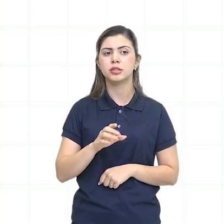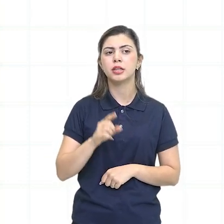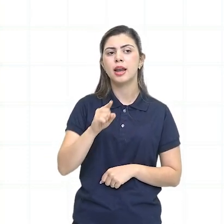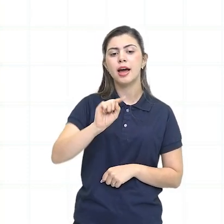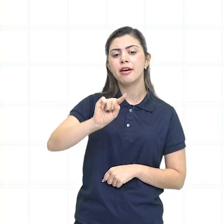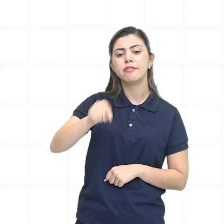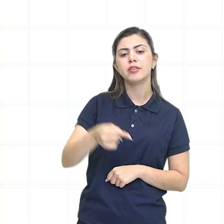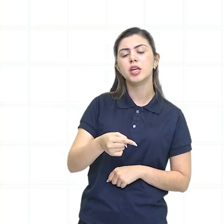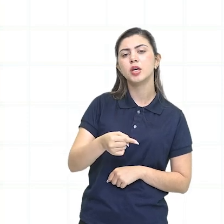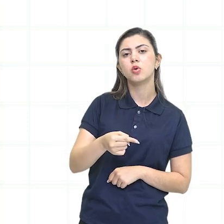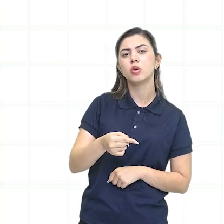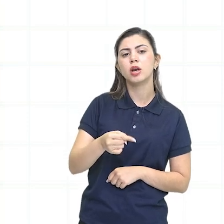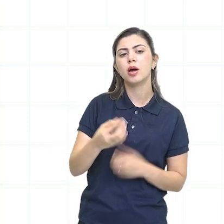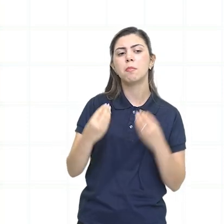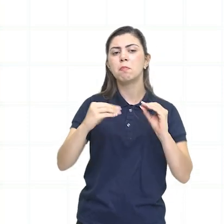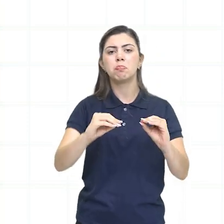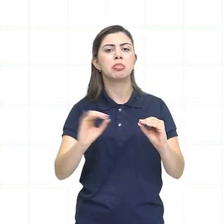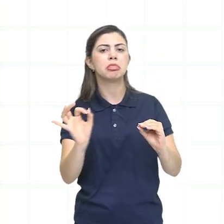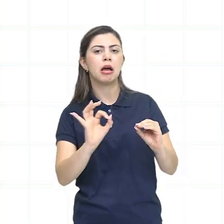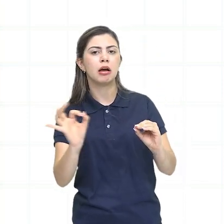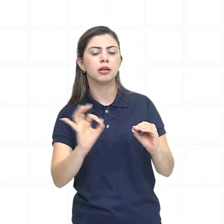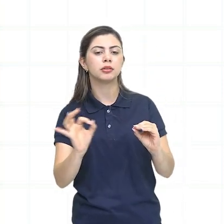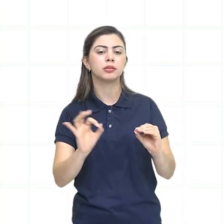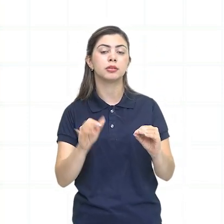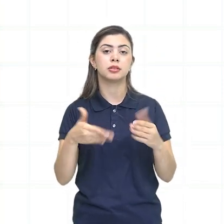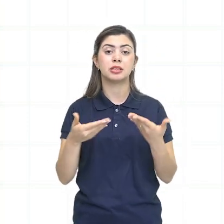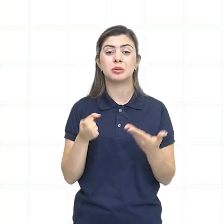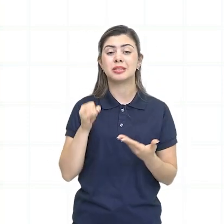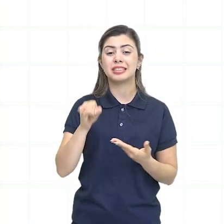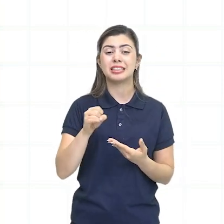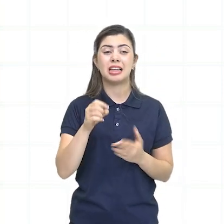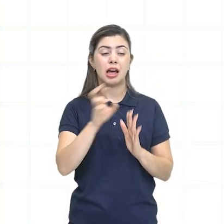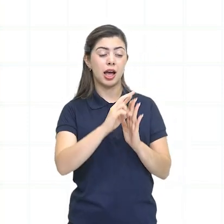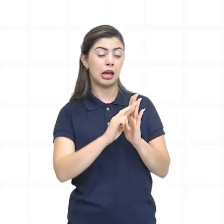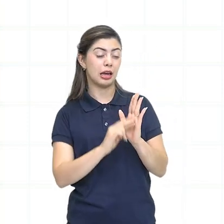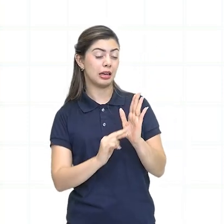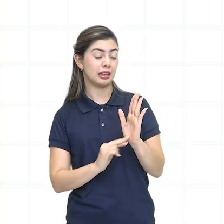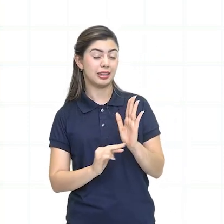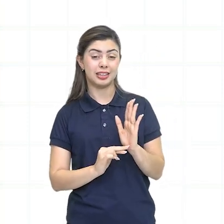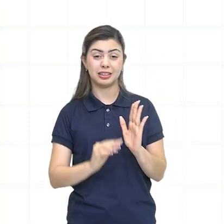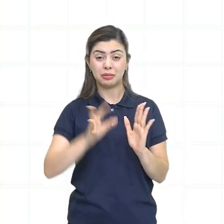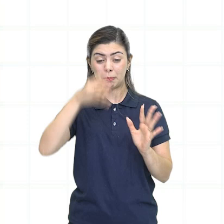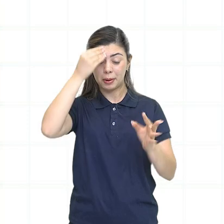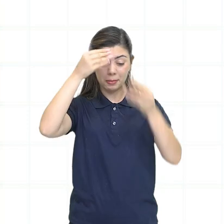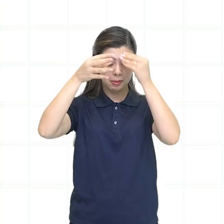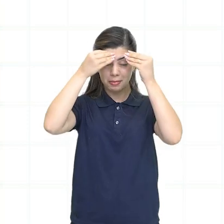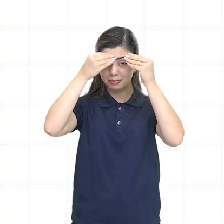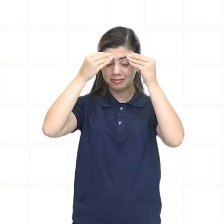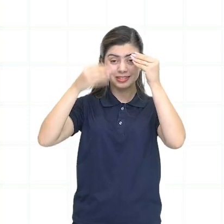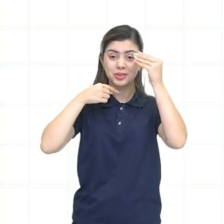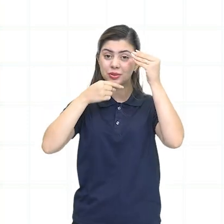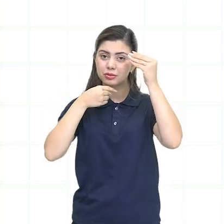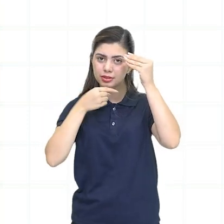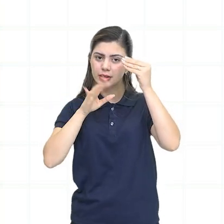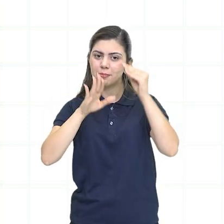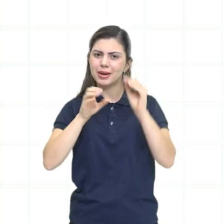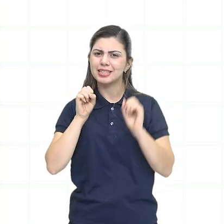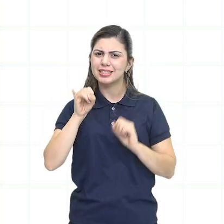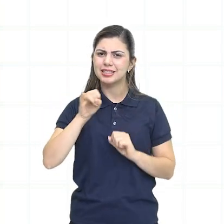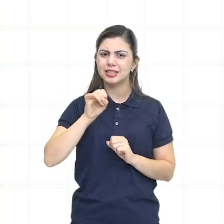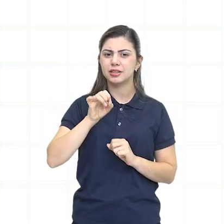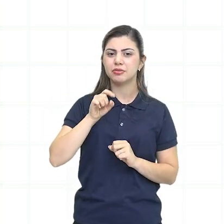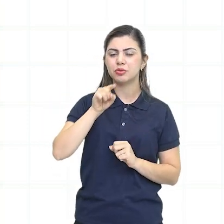que é importantíssimo. Se você não dá conta de todas as regras de como usar, se você